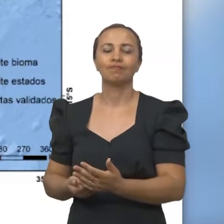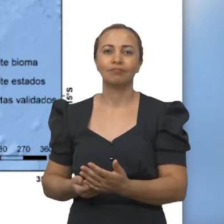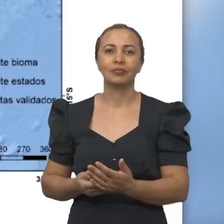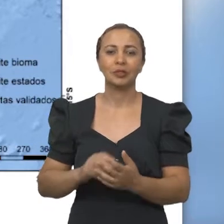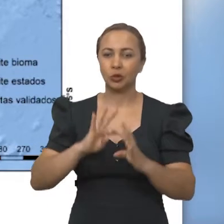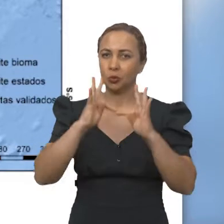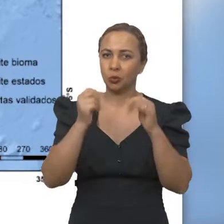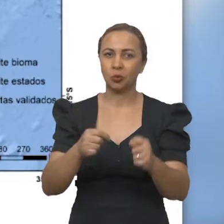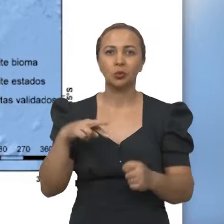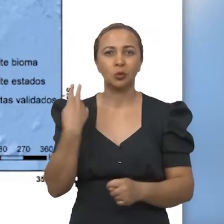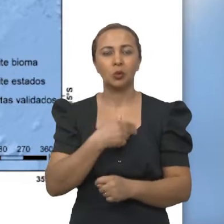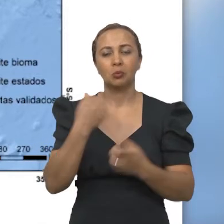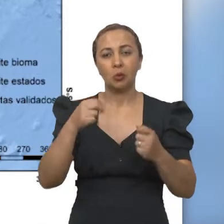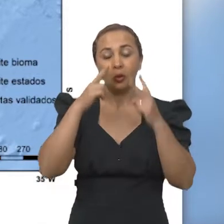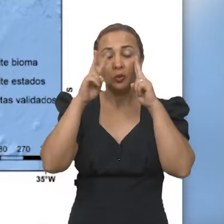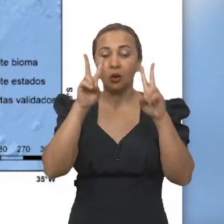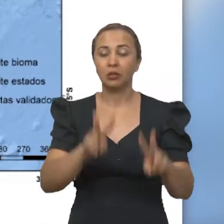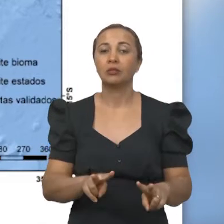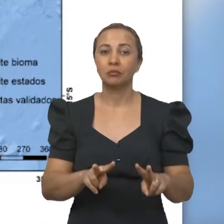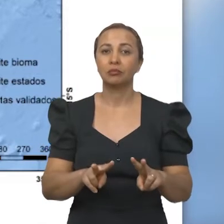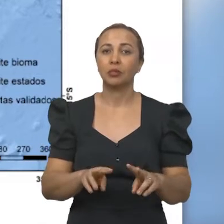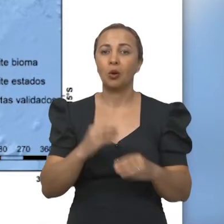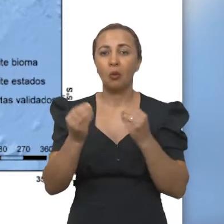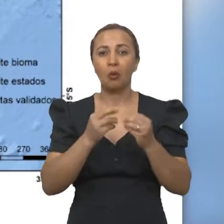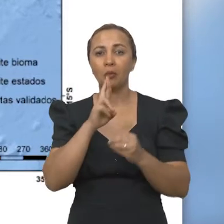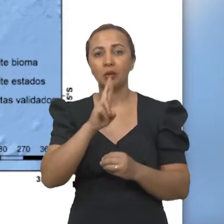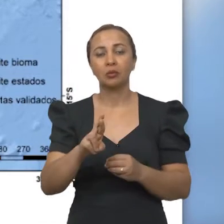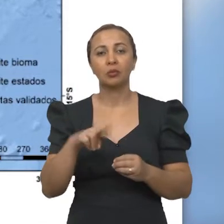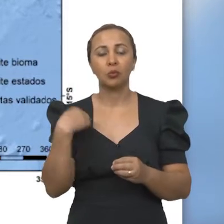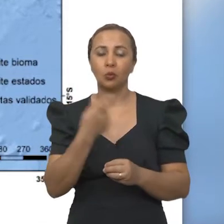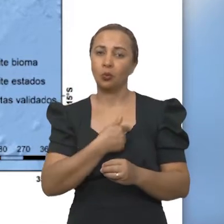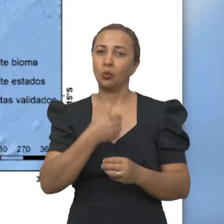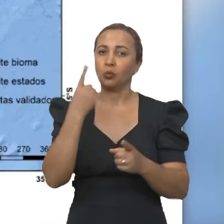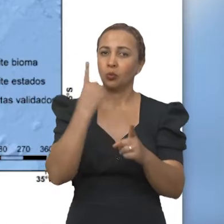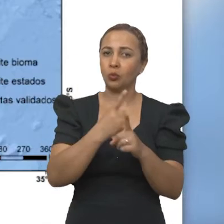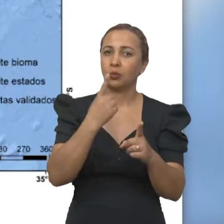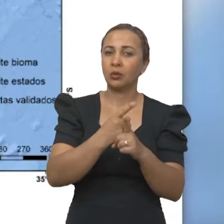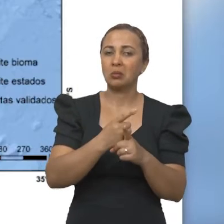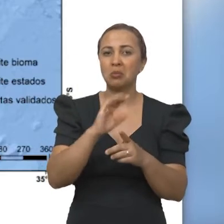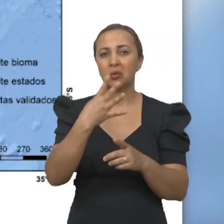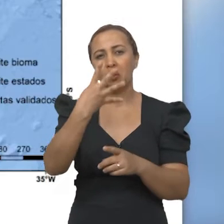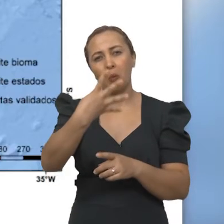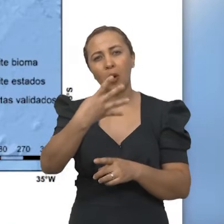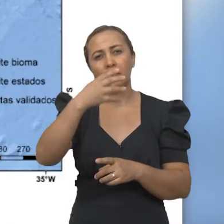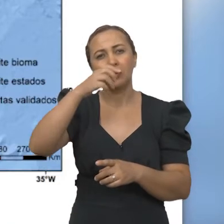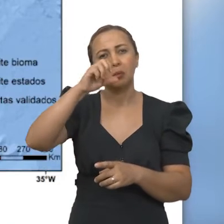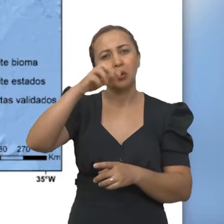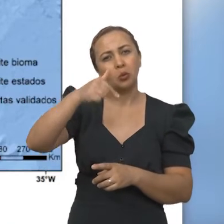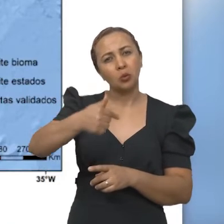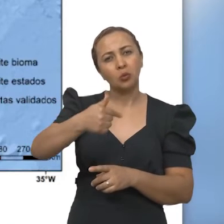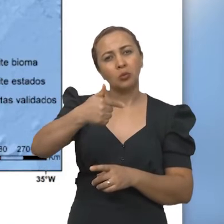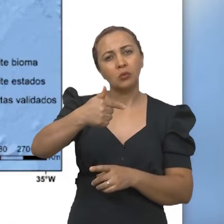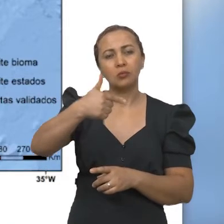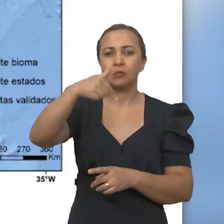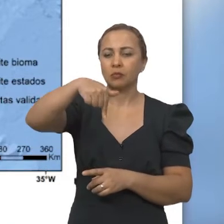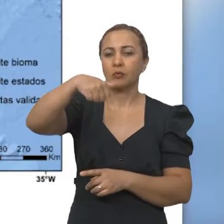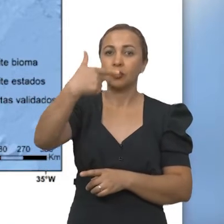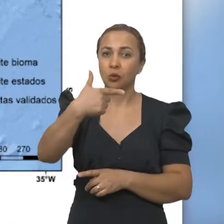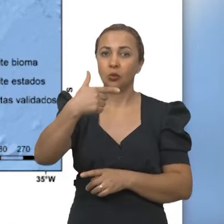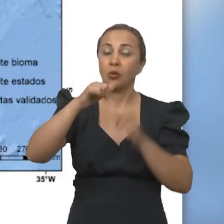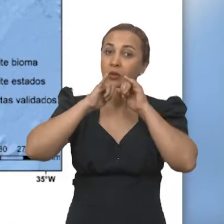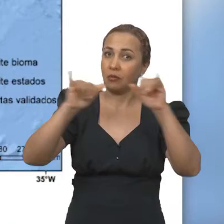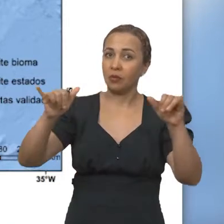nós podemos avaliar de que, como resultado, nós obtivemos cerca de 4.272